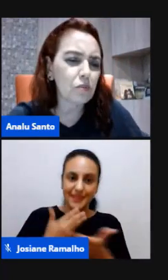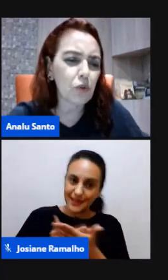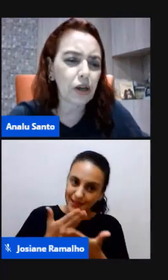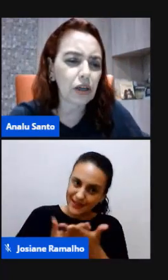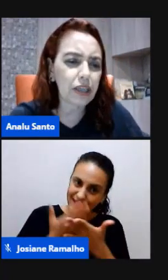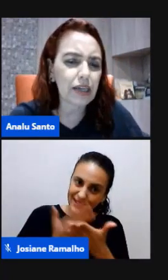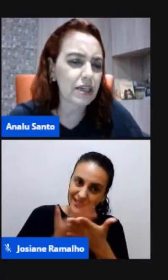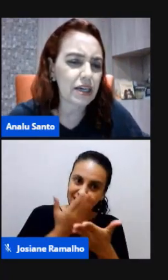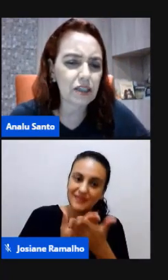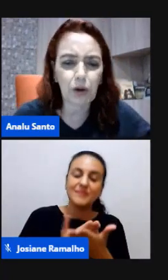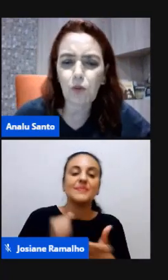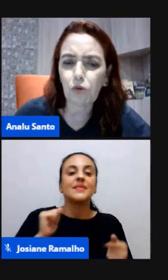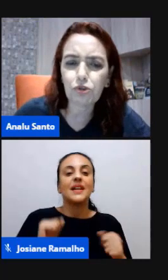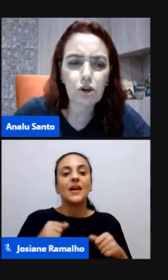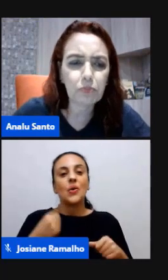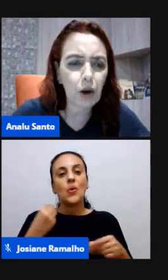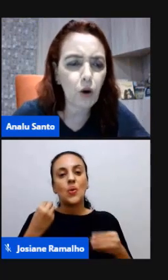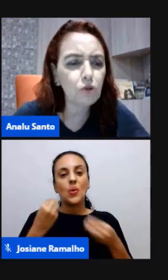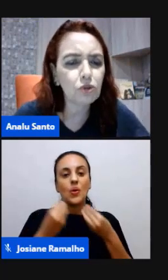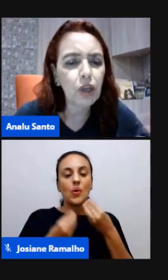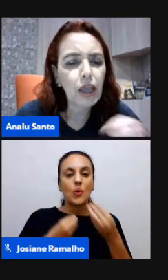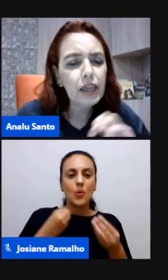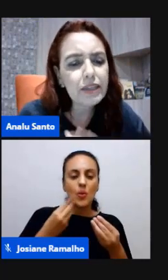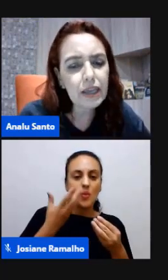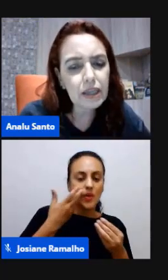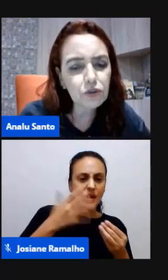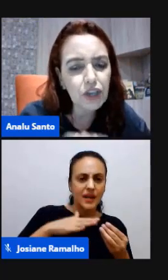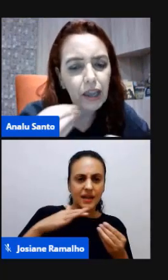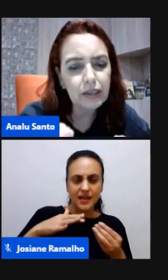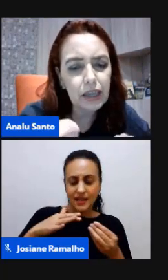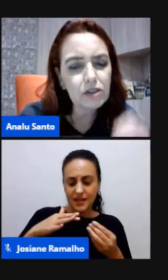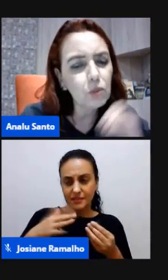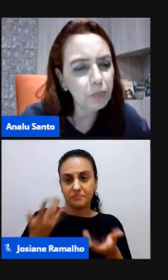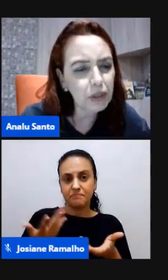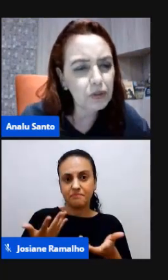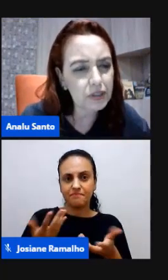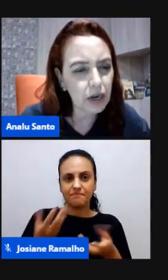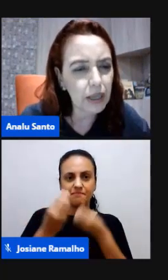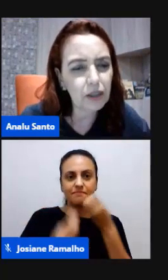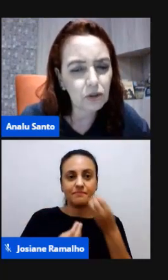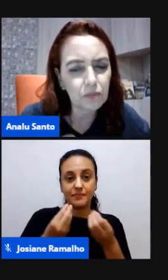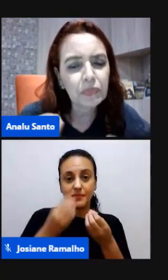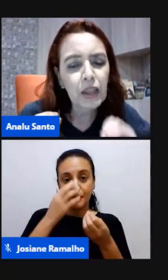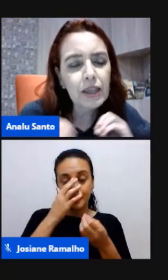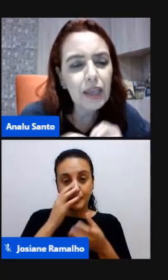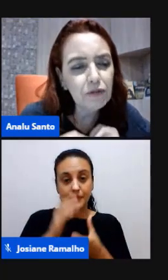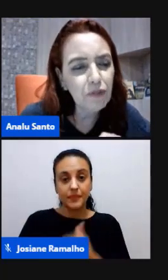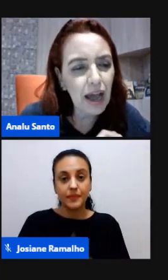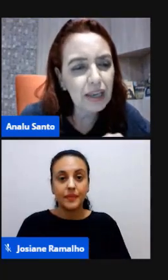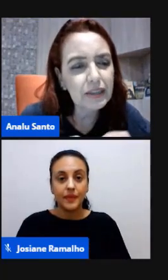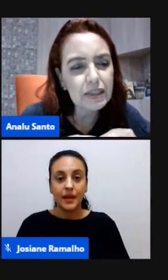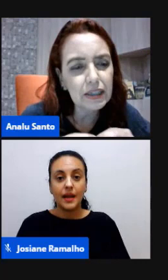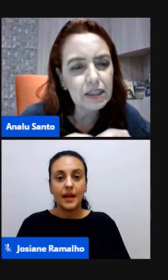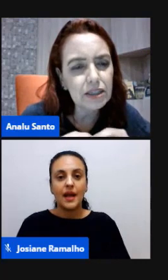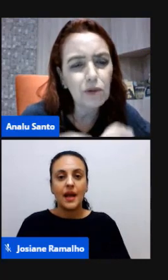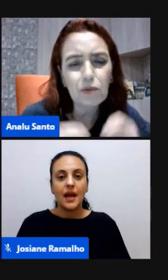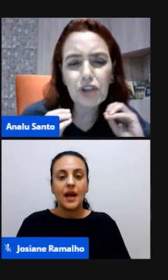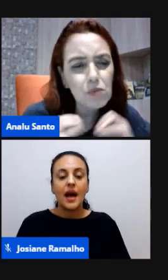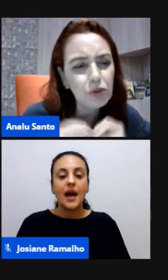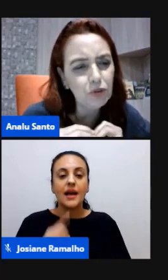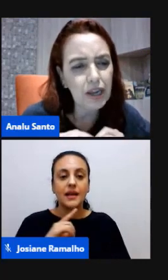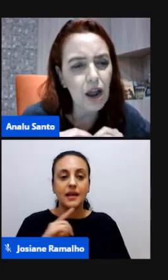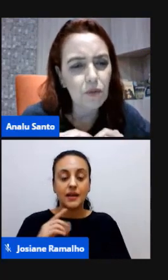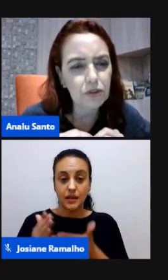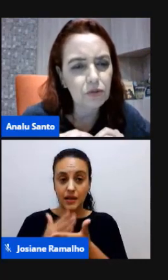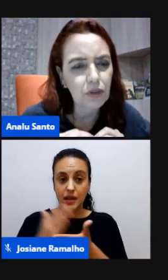como que é a criança para um autor, para outro. E daí eu cheguei nesse do Pinto e Sarmento, que ele fala dessa questão. Eu